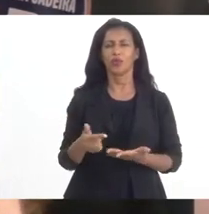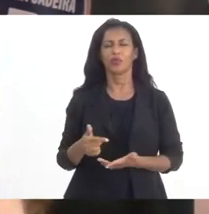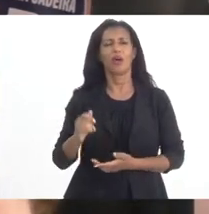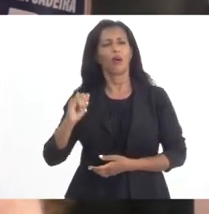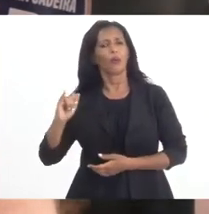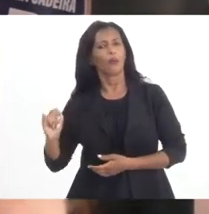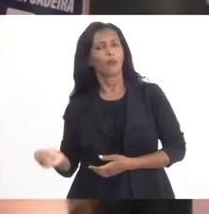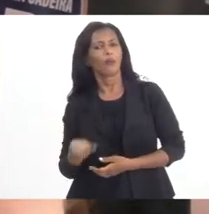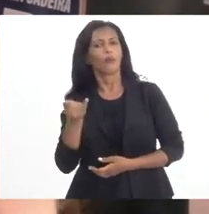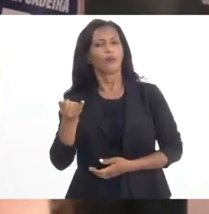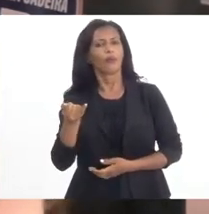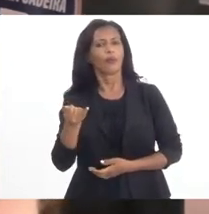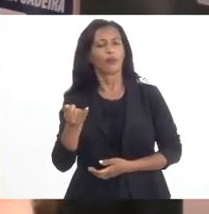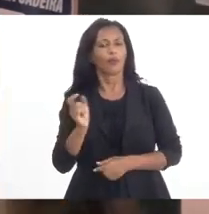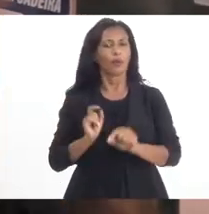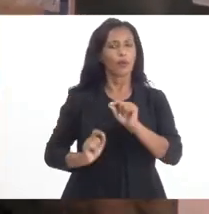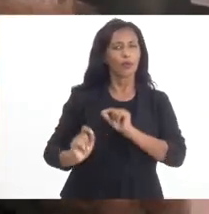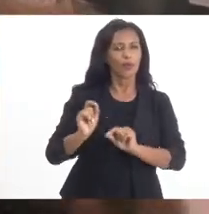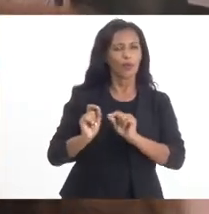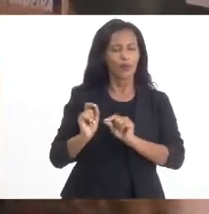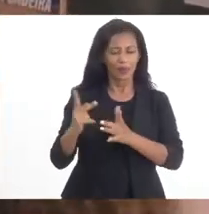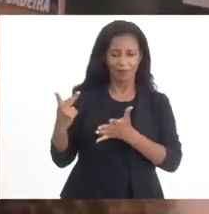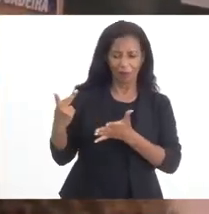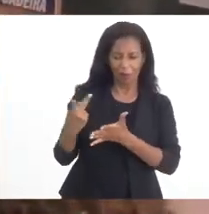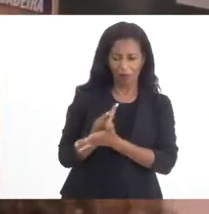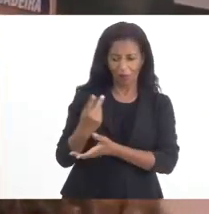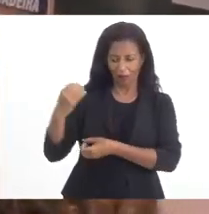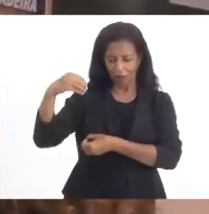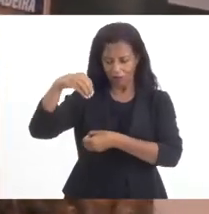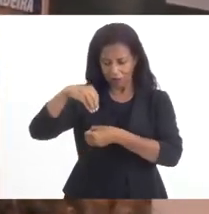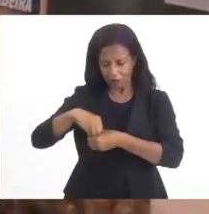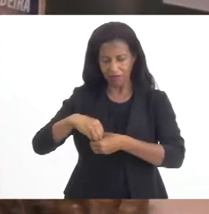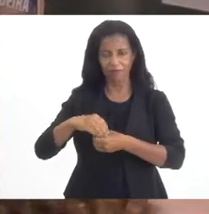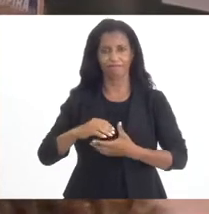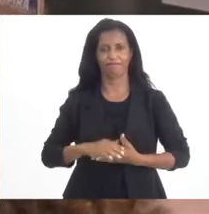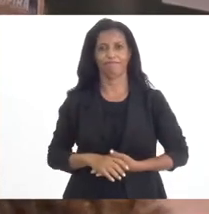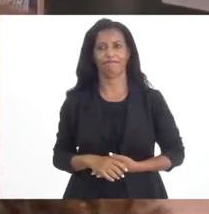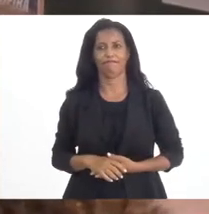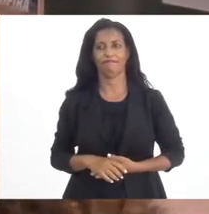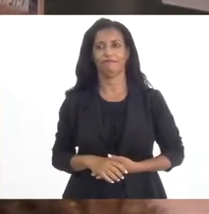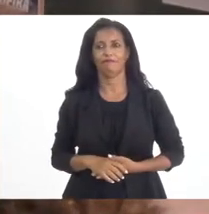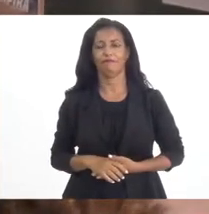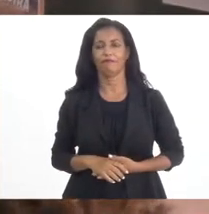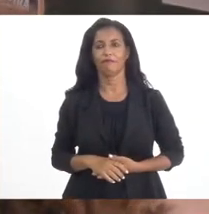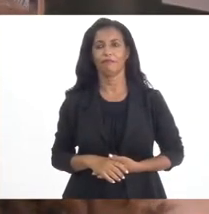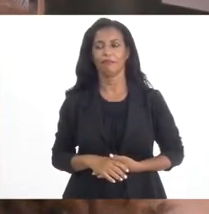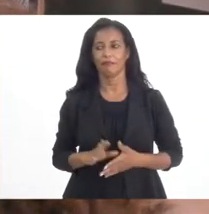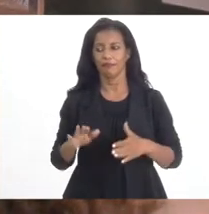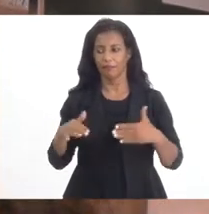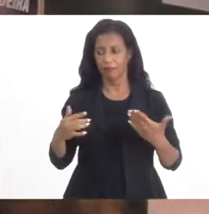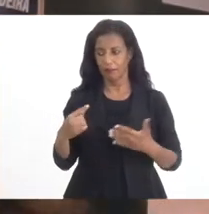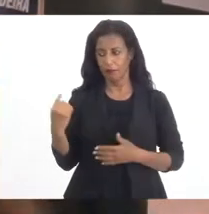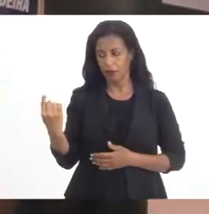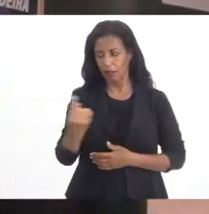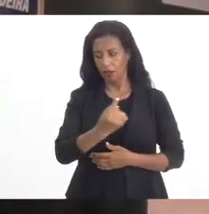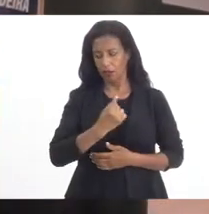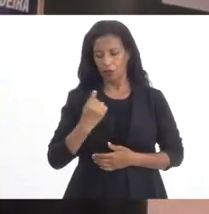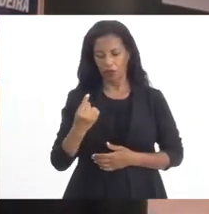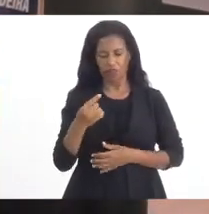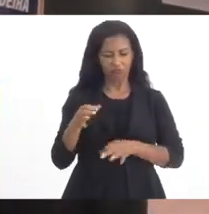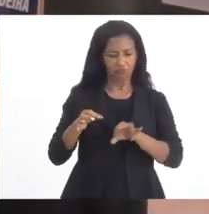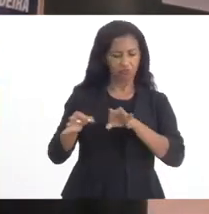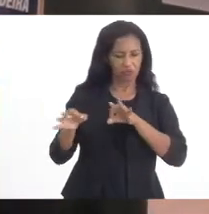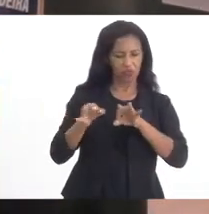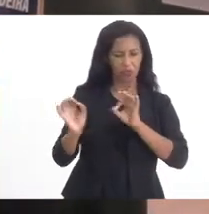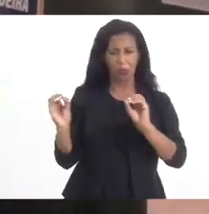oportunidades e o que a gente está passando ali dentro. Então, assim, nós não, de forma nenhuma,